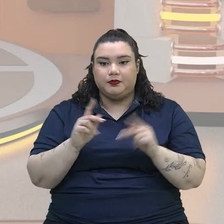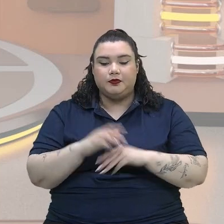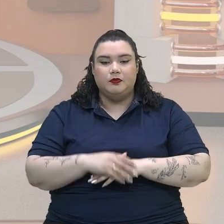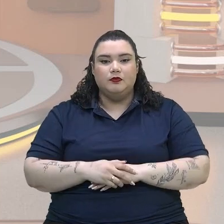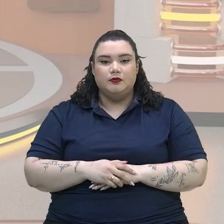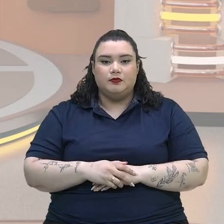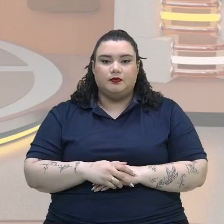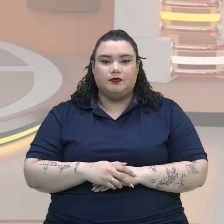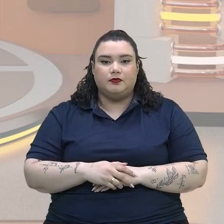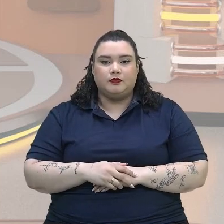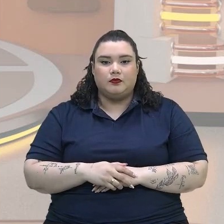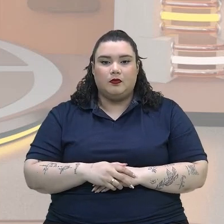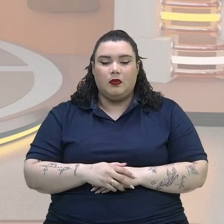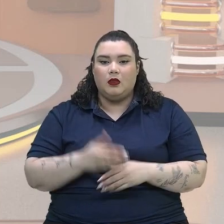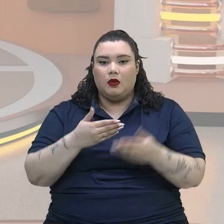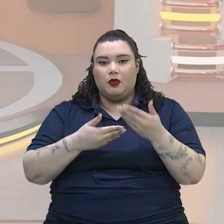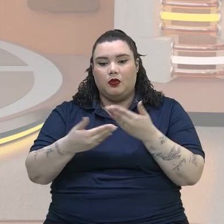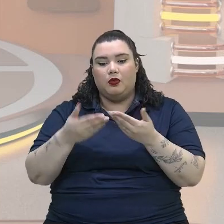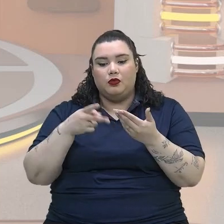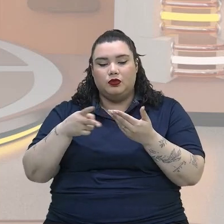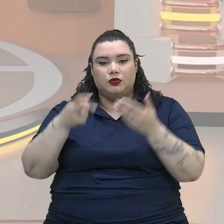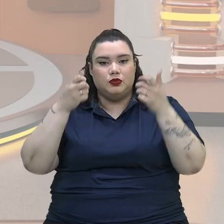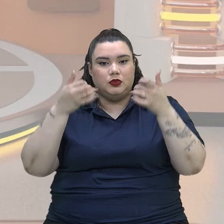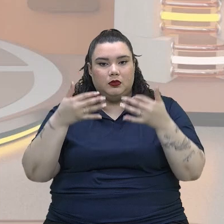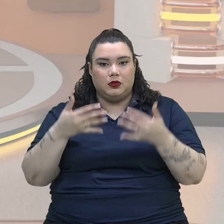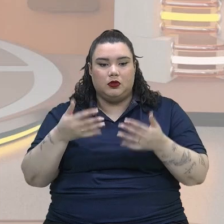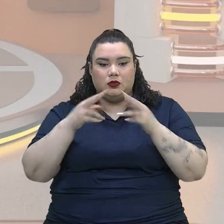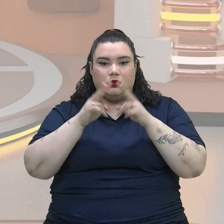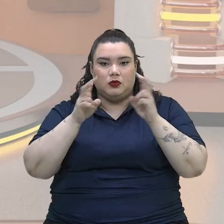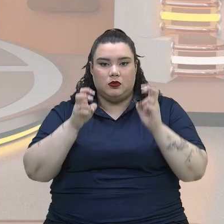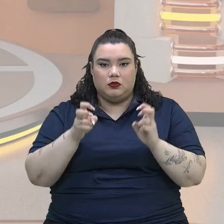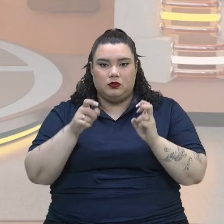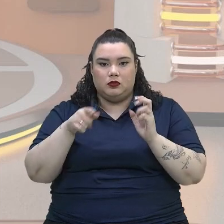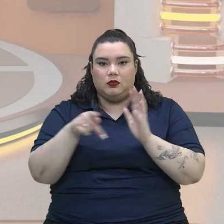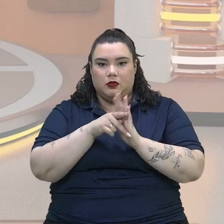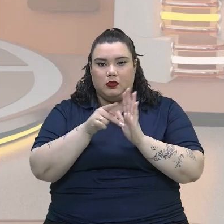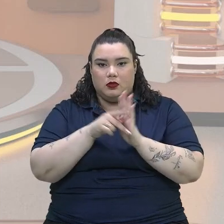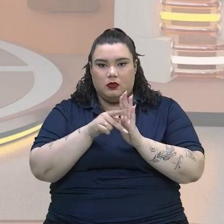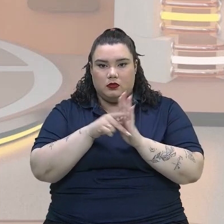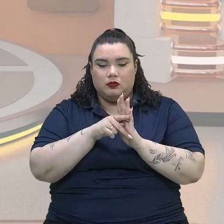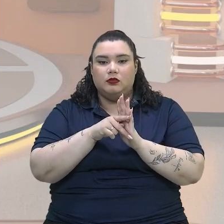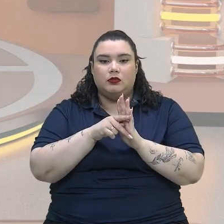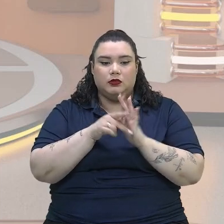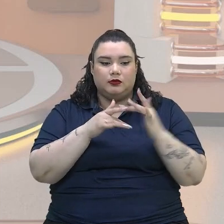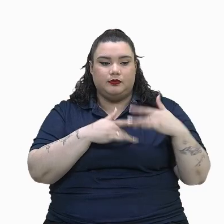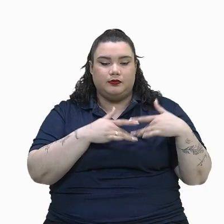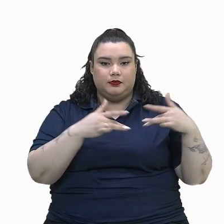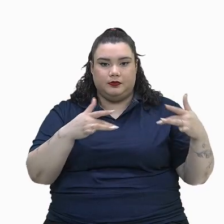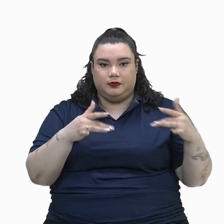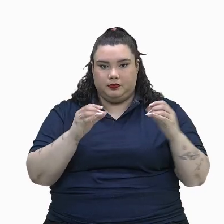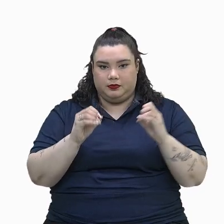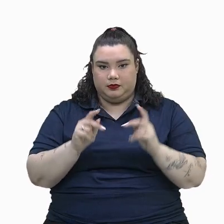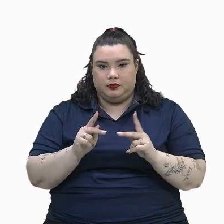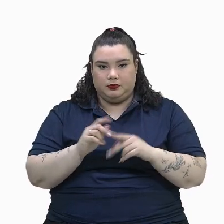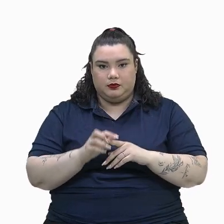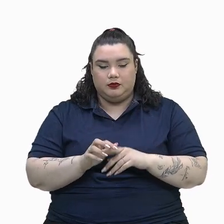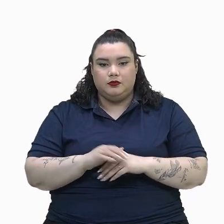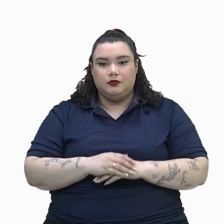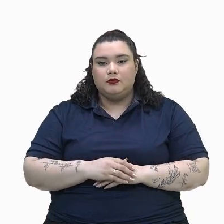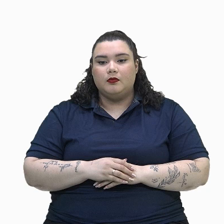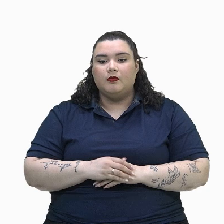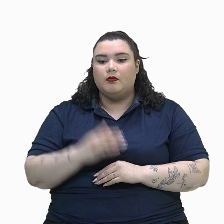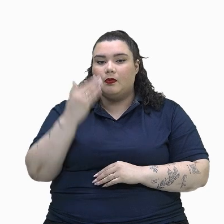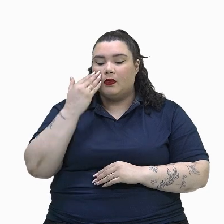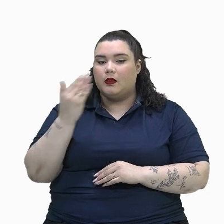bem. E aí a gente vai continuar explicando um pouco mais sobre essa questão aí da solidariedade. Vamos lá?